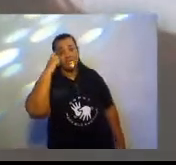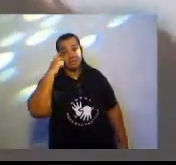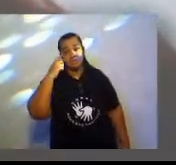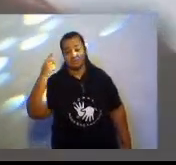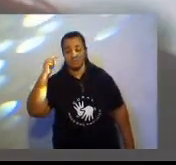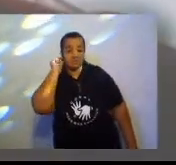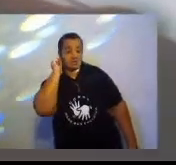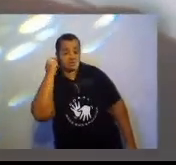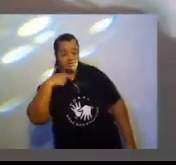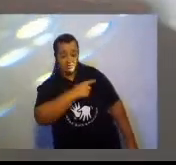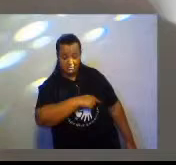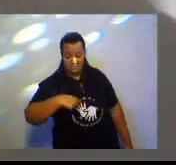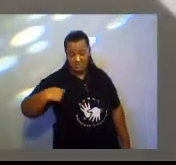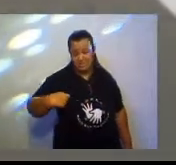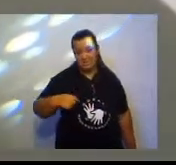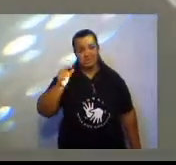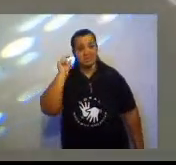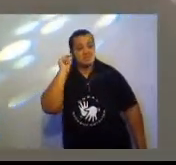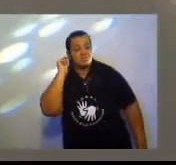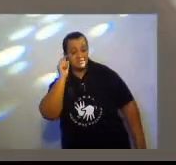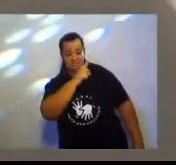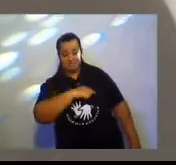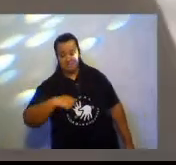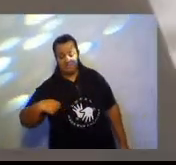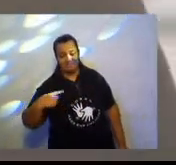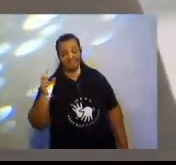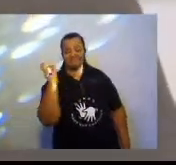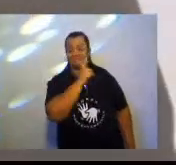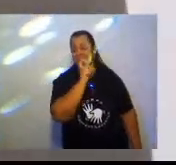joia rara, era bijuteria.